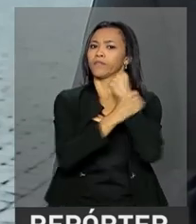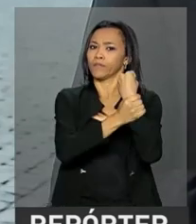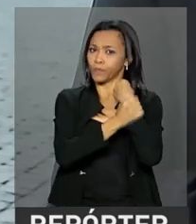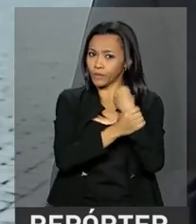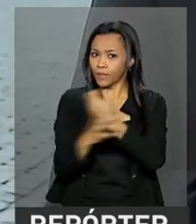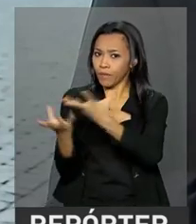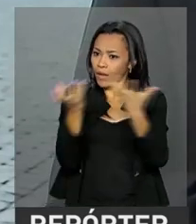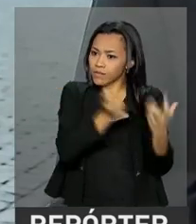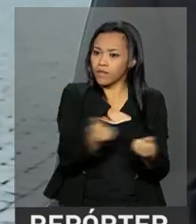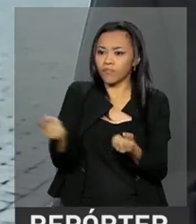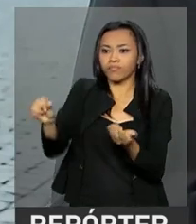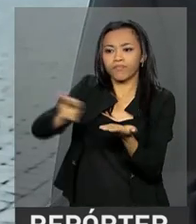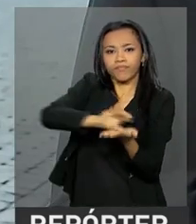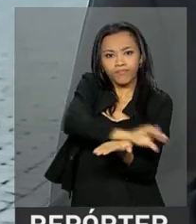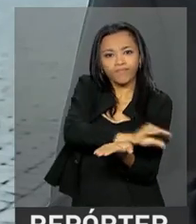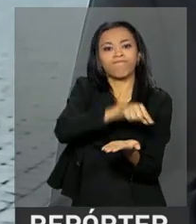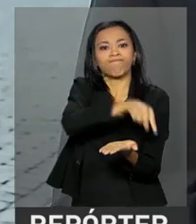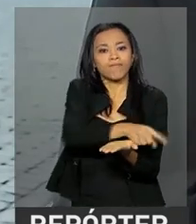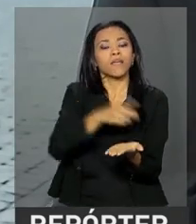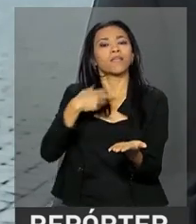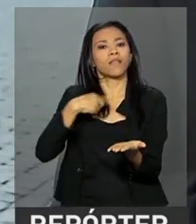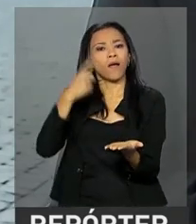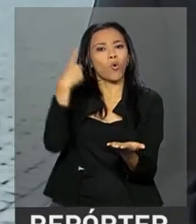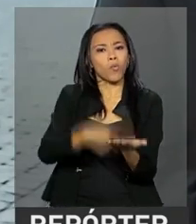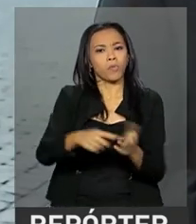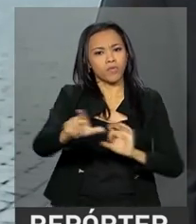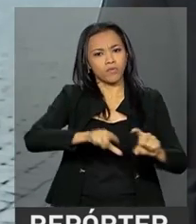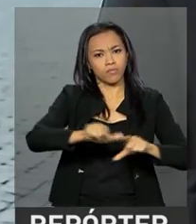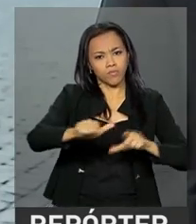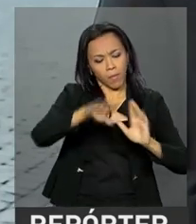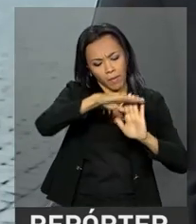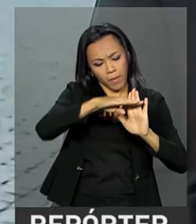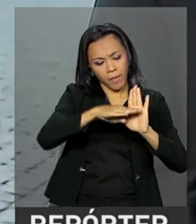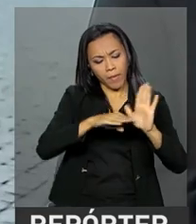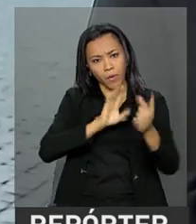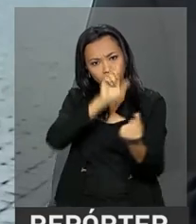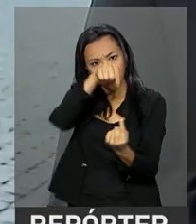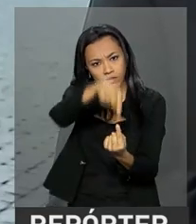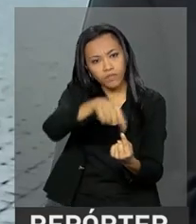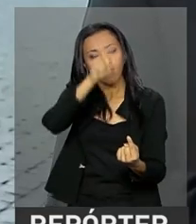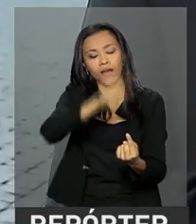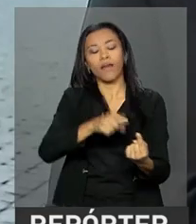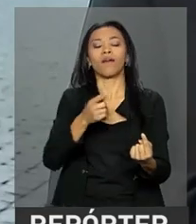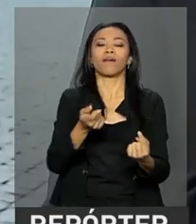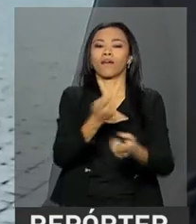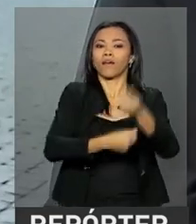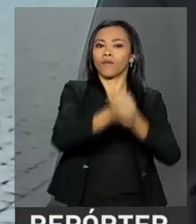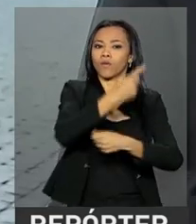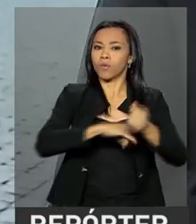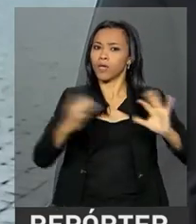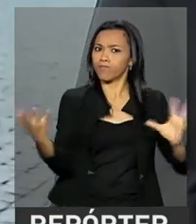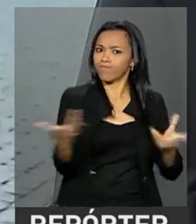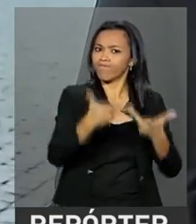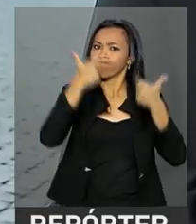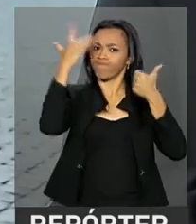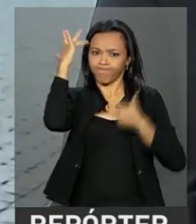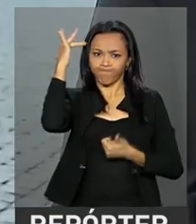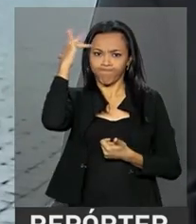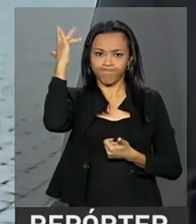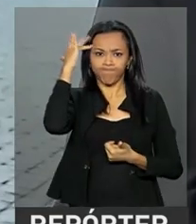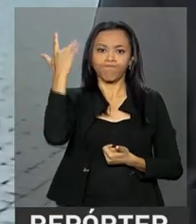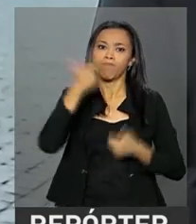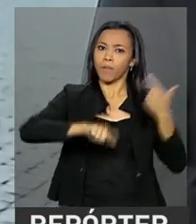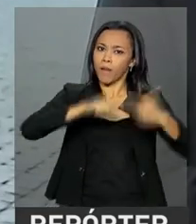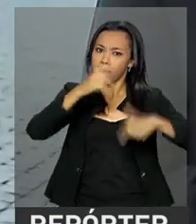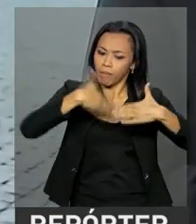está colocando em prática uma agenda de reformas que tem como meta tornar a economia mais eficiente e